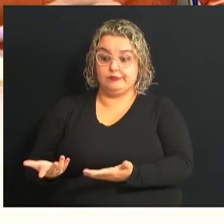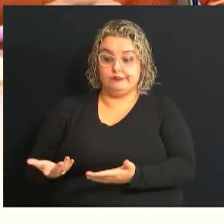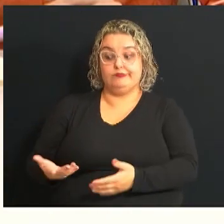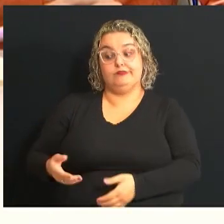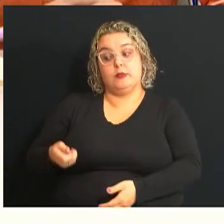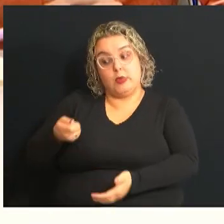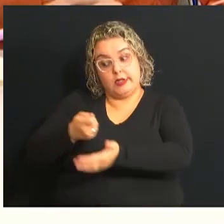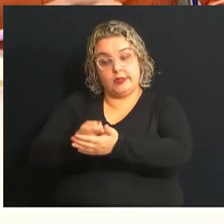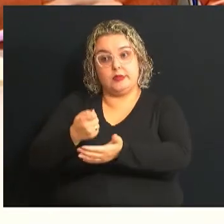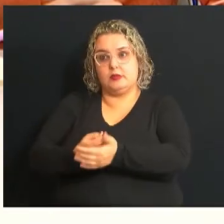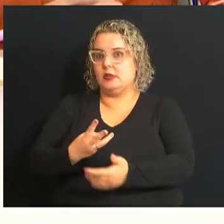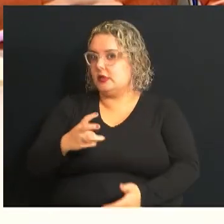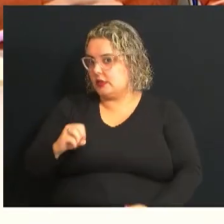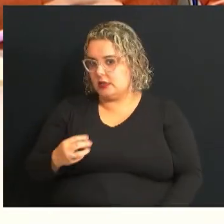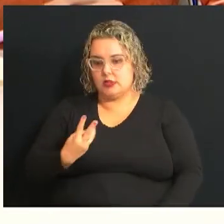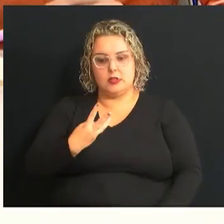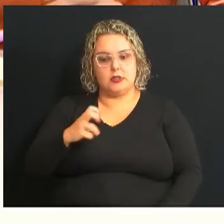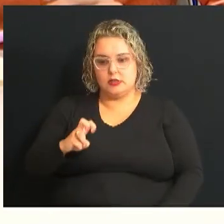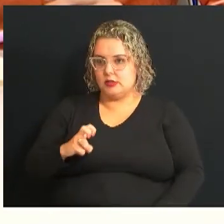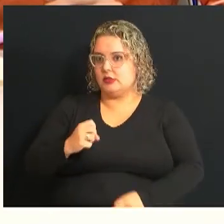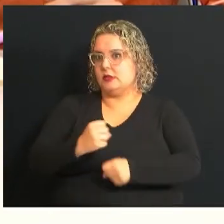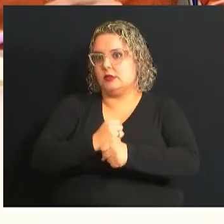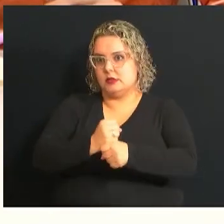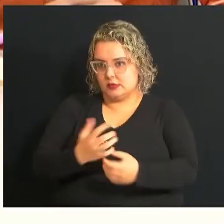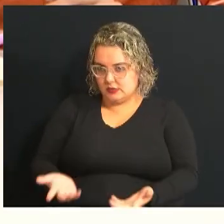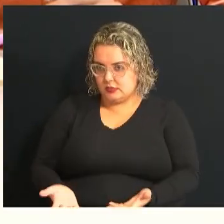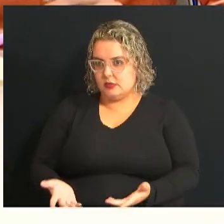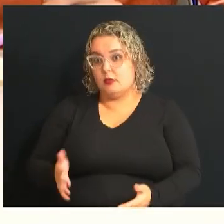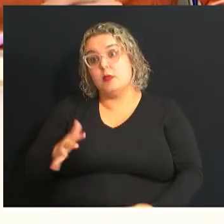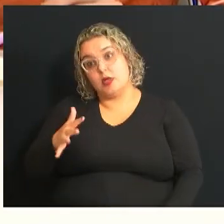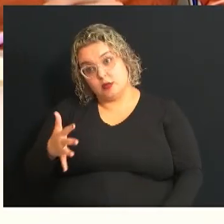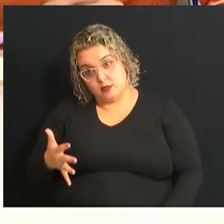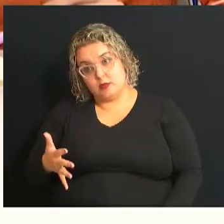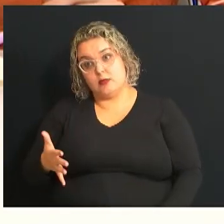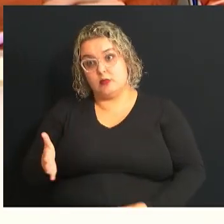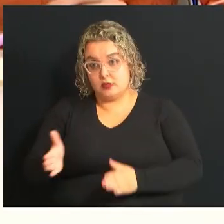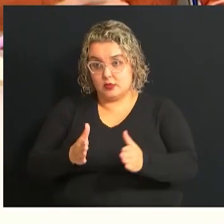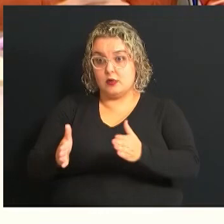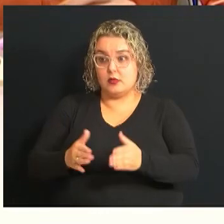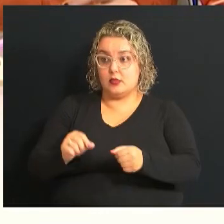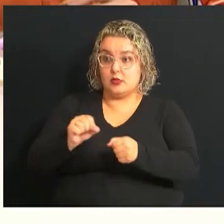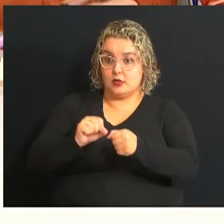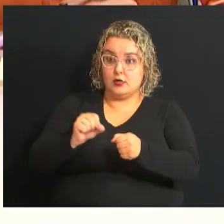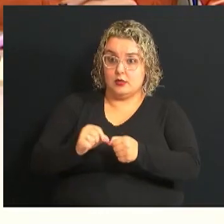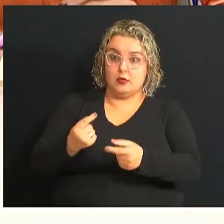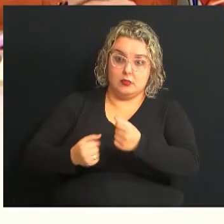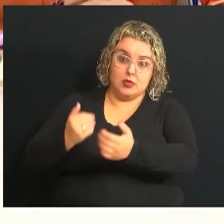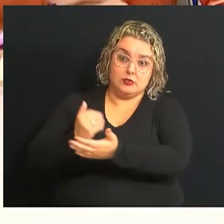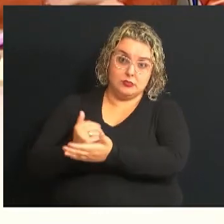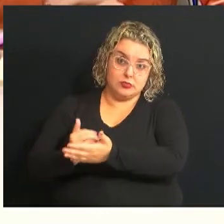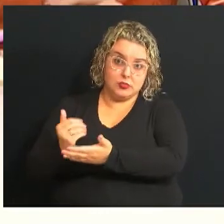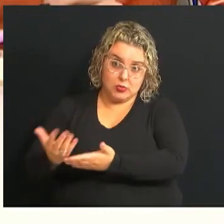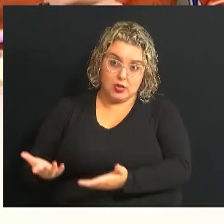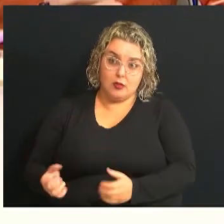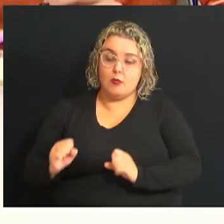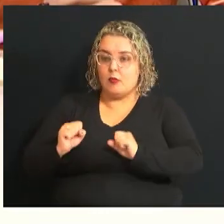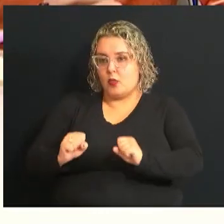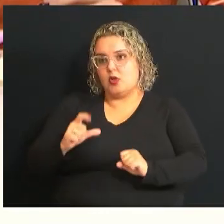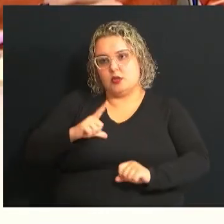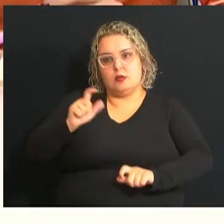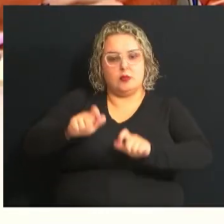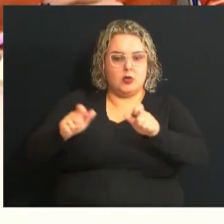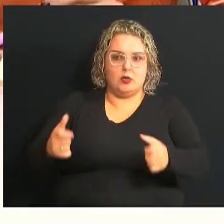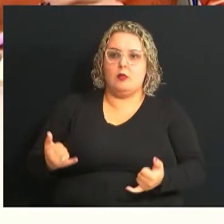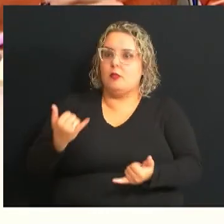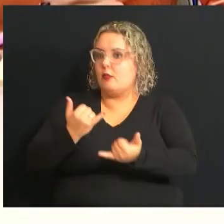por 30, 35 anos, que é mais ou menos o prazo médio que as pessoas fazem o financiamento. Pode ter pessoas que usem parte